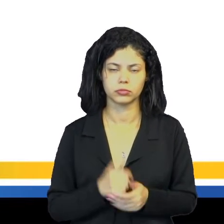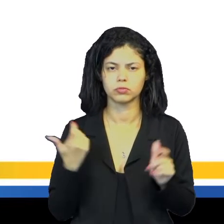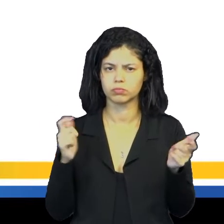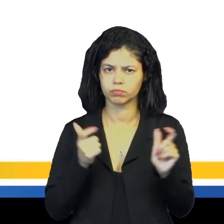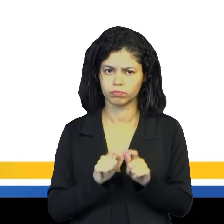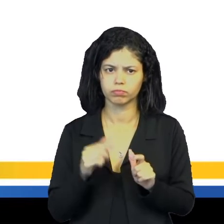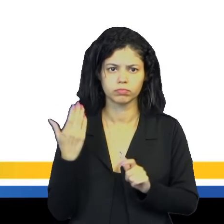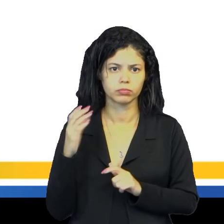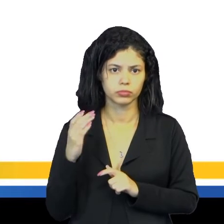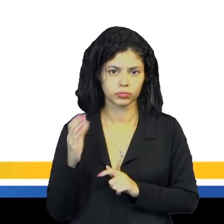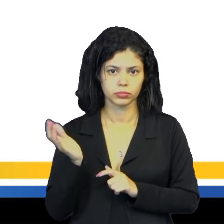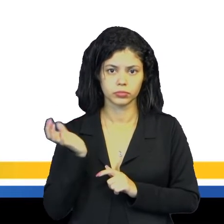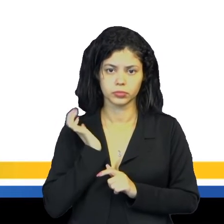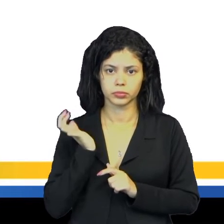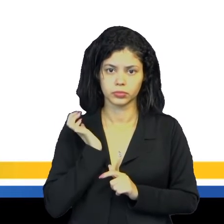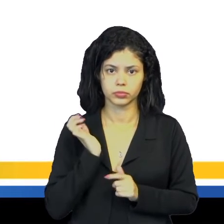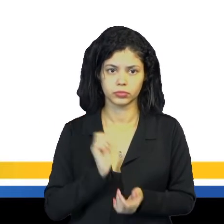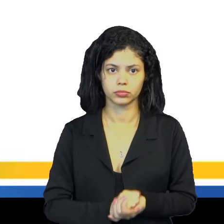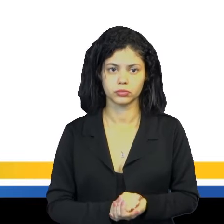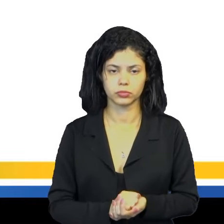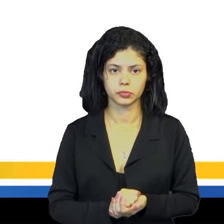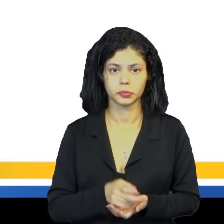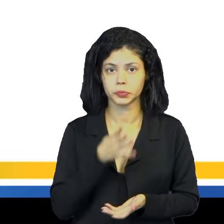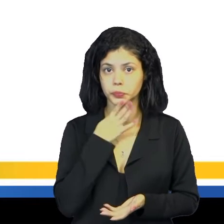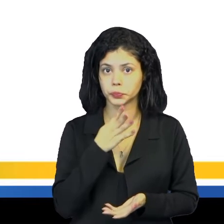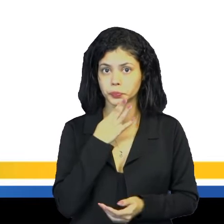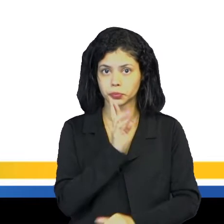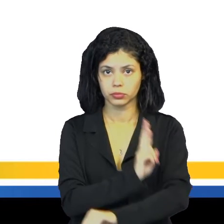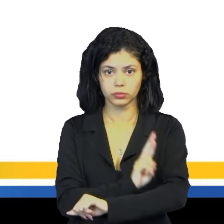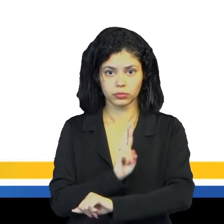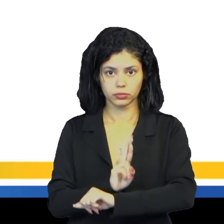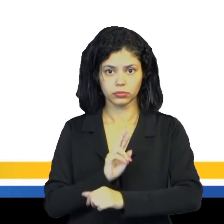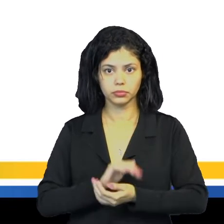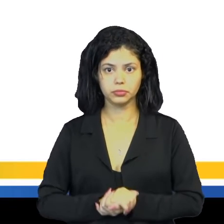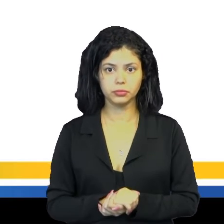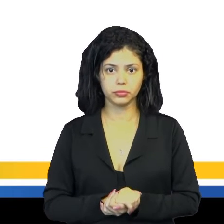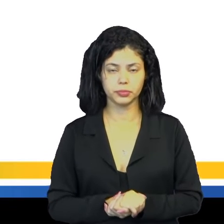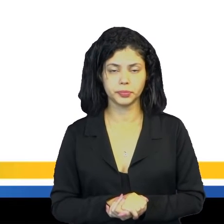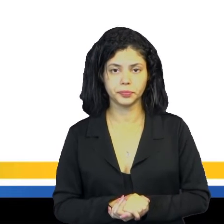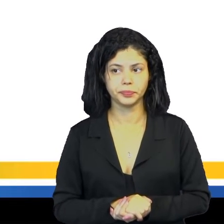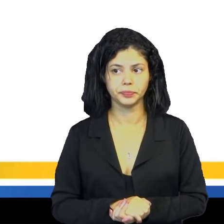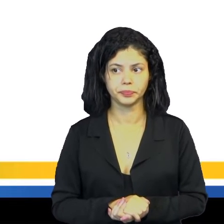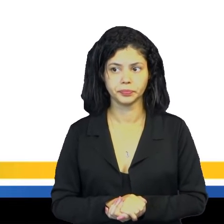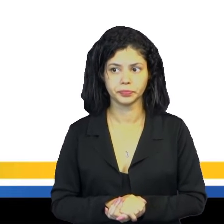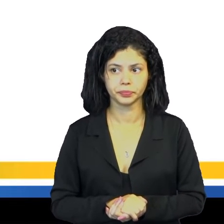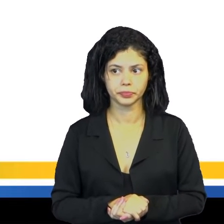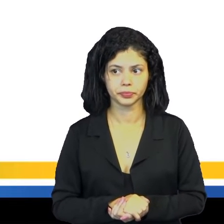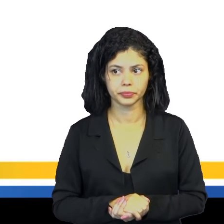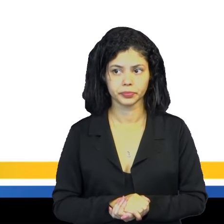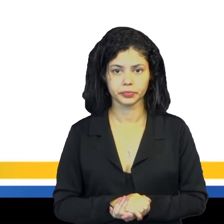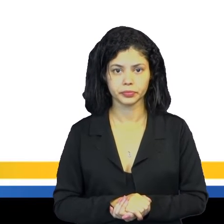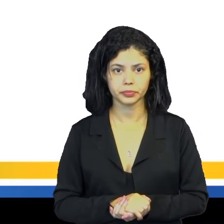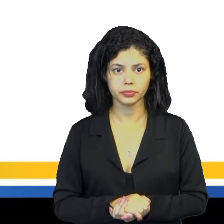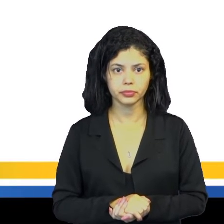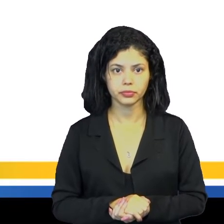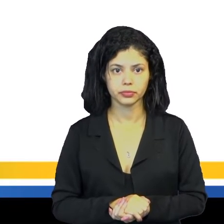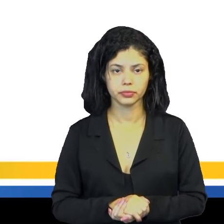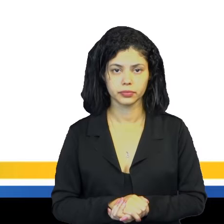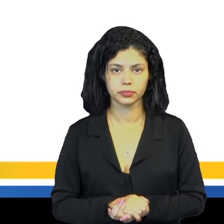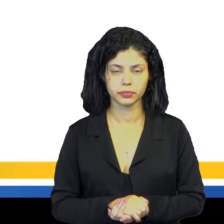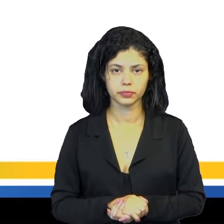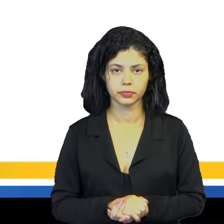C, enriquecimento científico ou letra D, conhecimento religioso. Vamos lá, pensando um pouco na resposta.